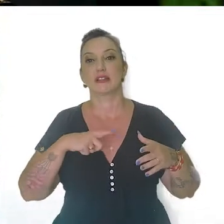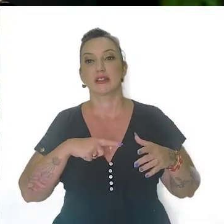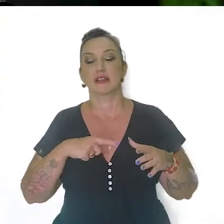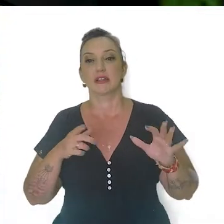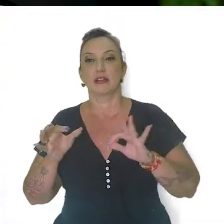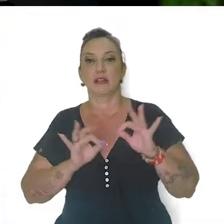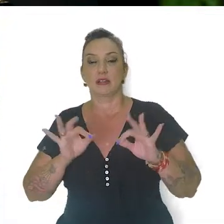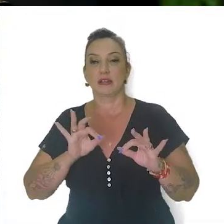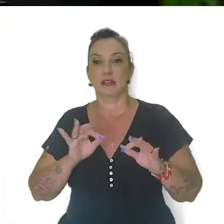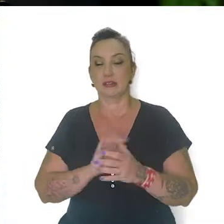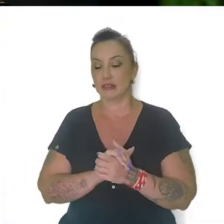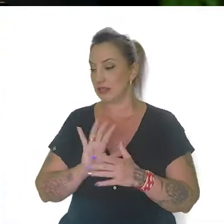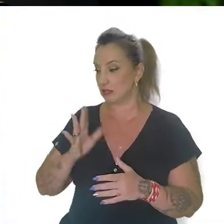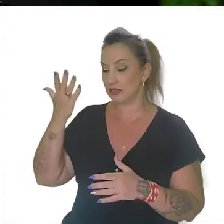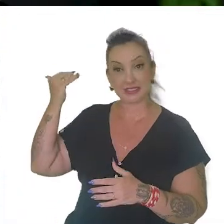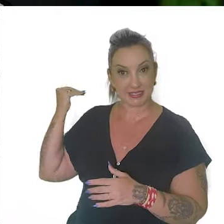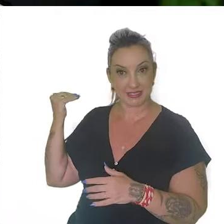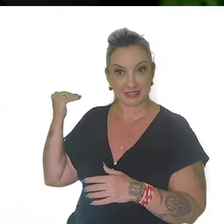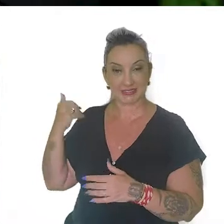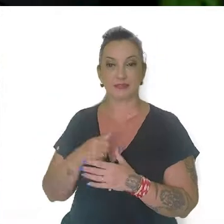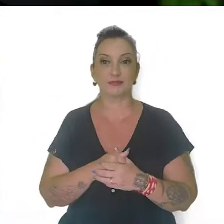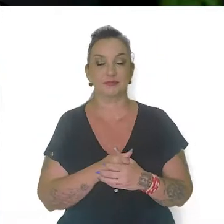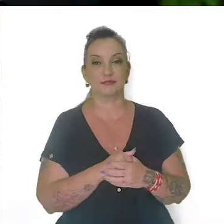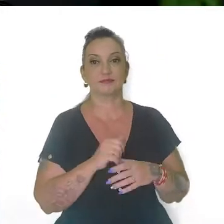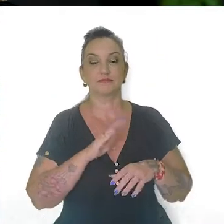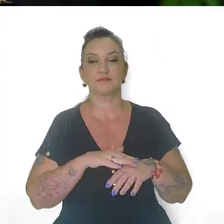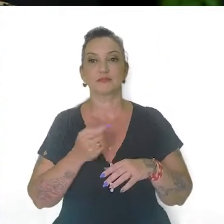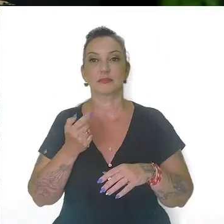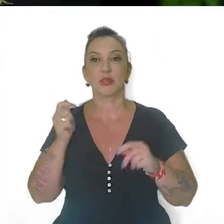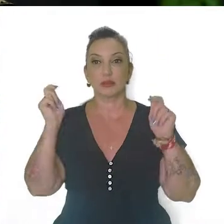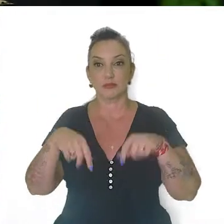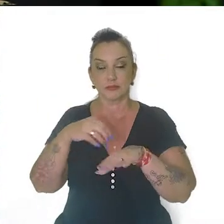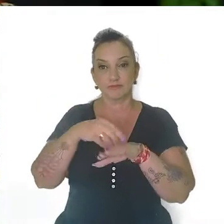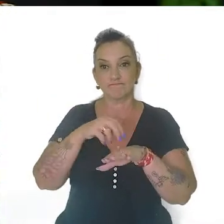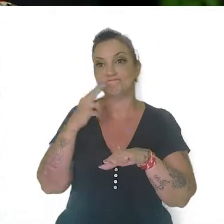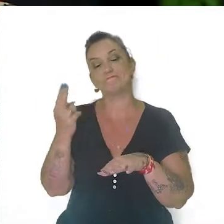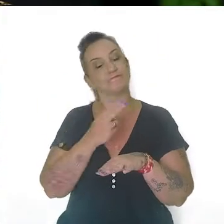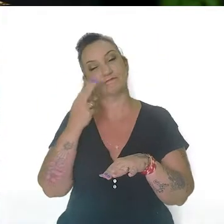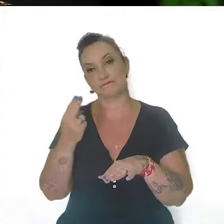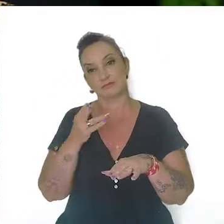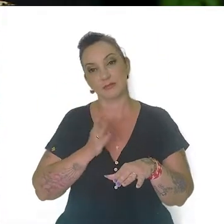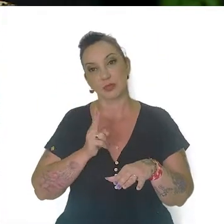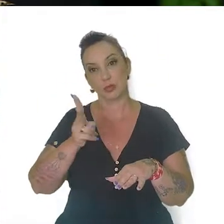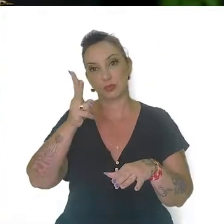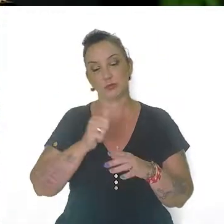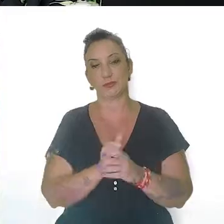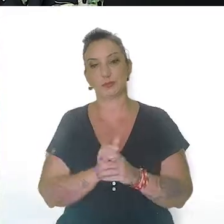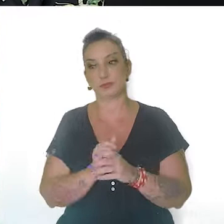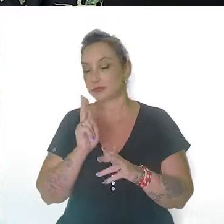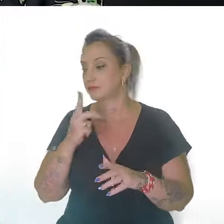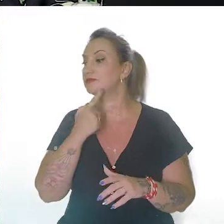gente teve um projeto Semina que aconteceu lá, uma época que fez um pouco essa capacitação, mas não deu sequência a